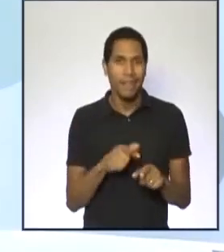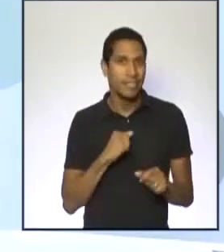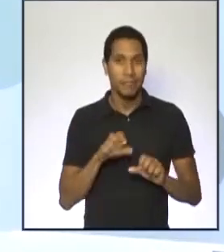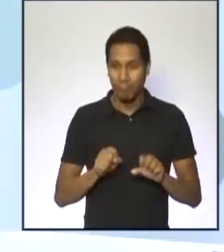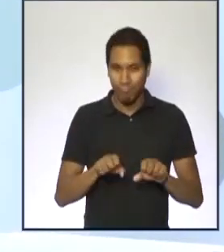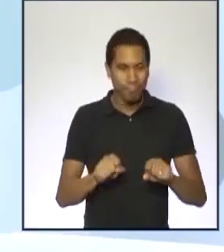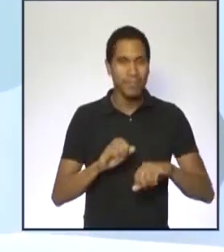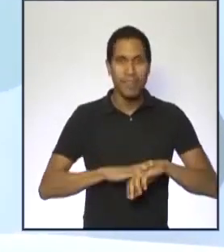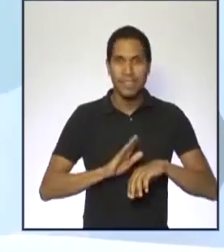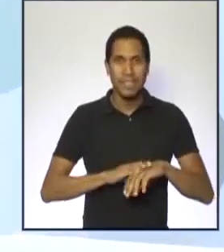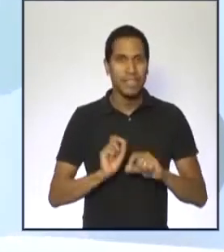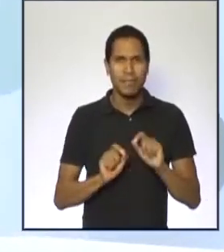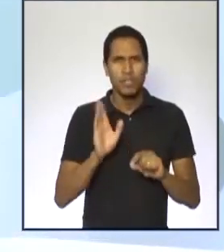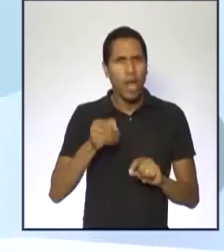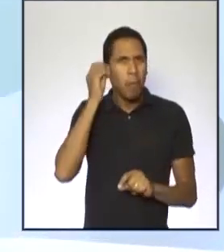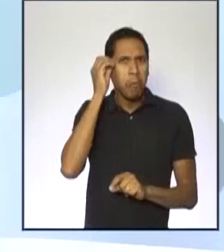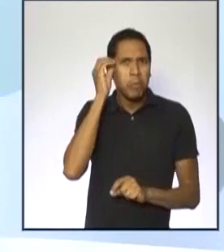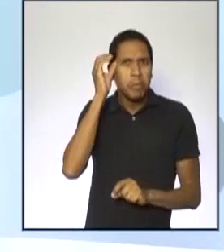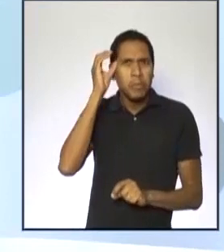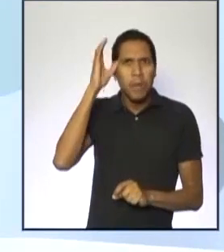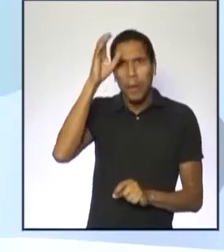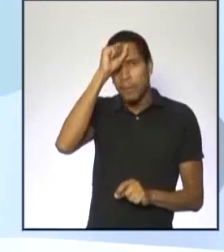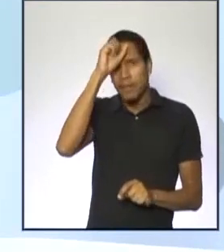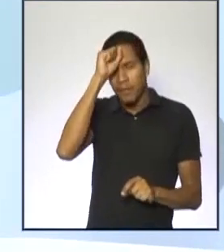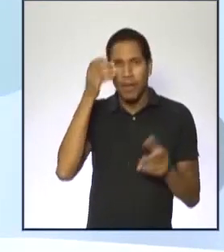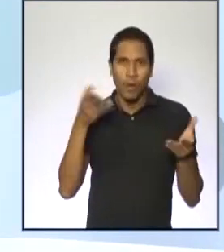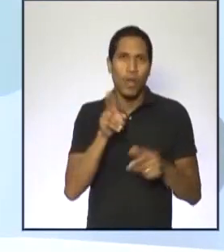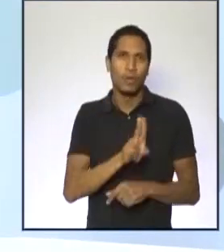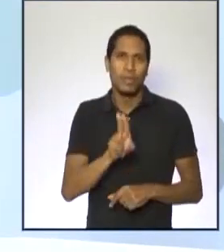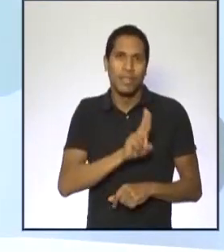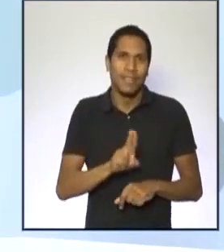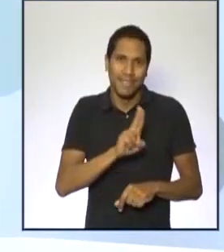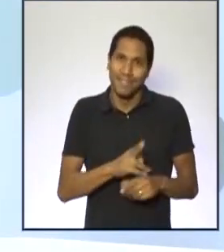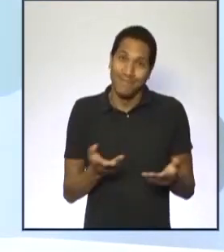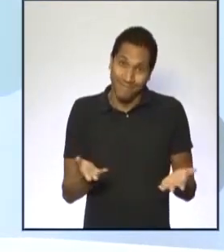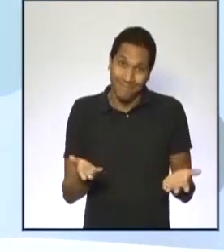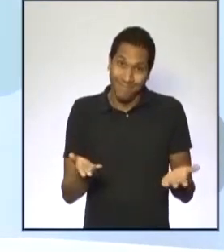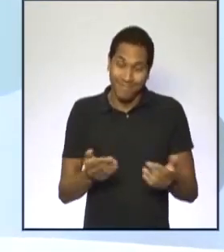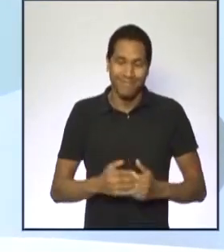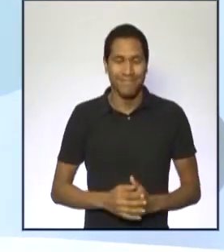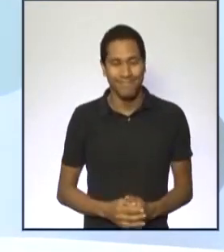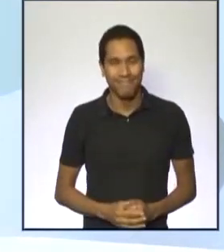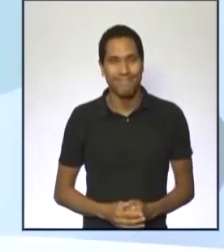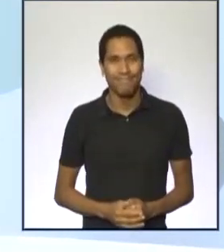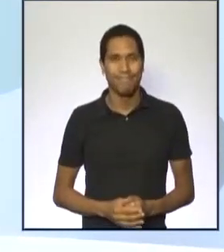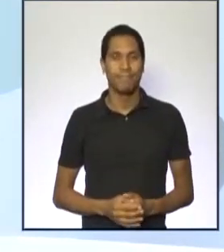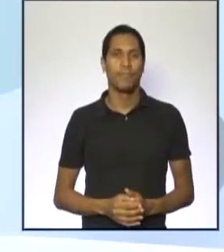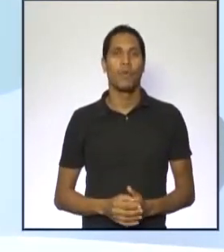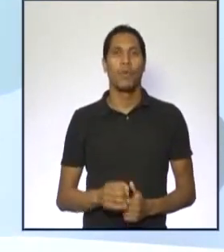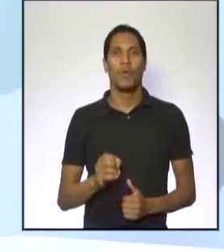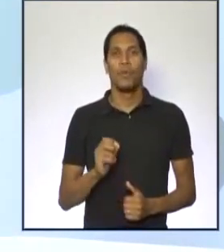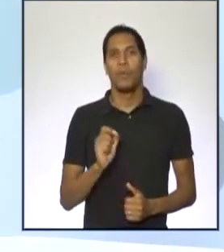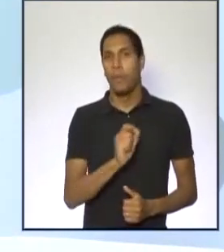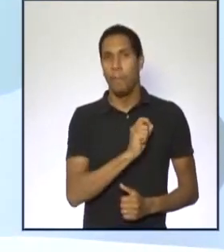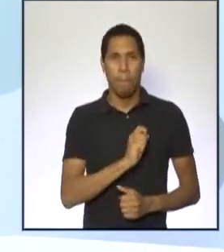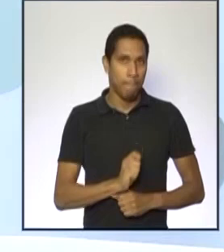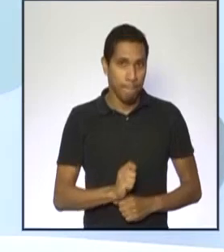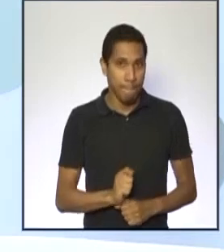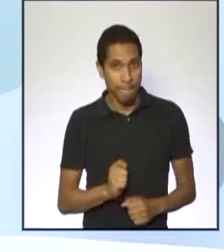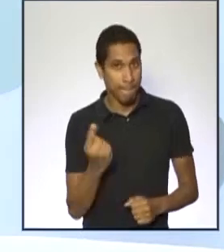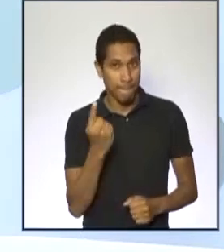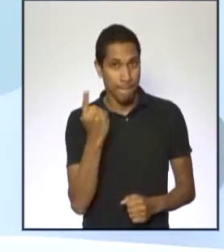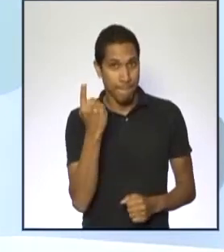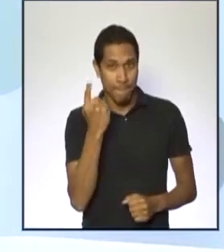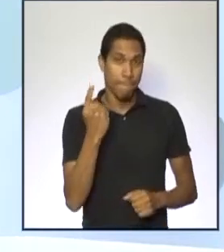os conhecimentos que nós conversamos até o momento na construção desse carrinho. Então, para construir, como eu disse, nossa